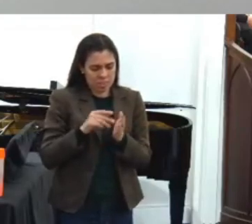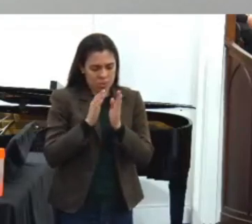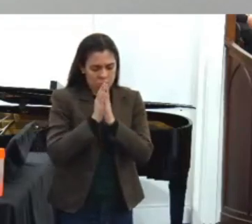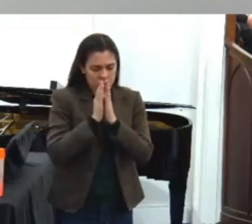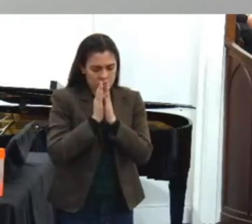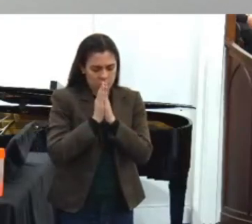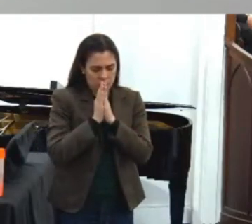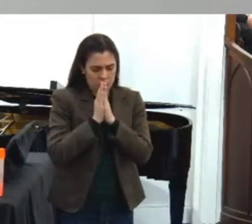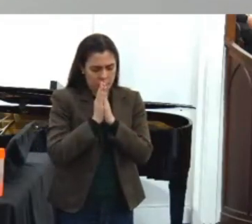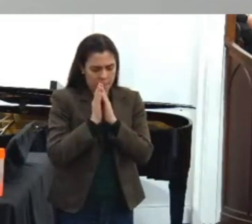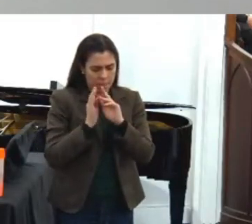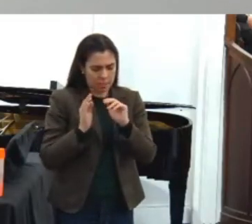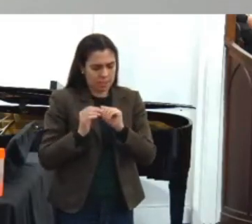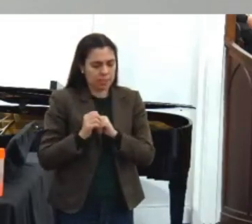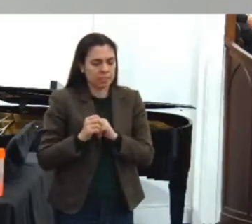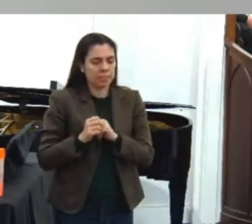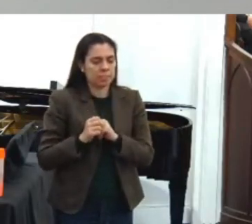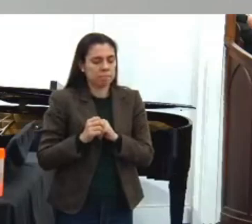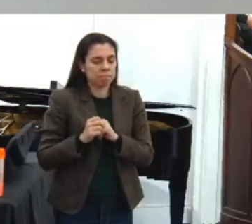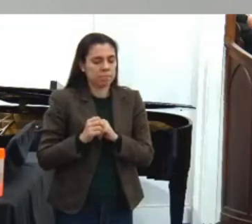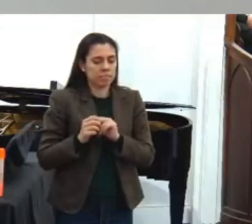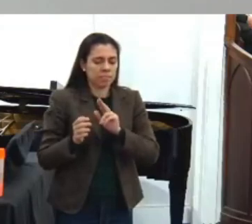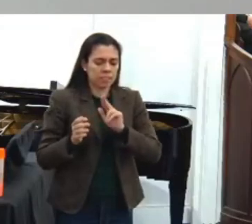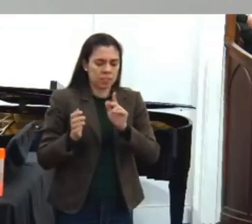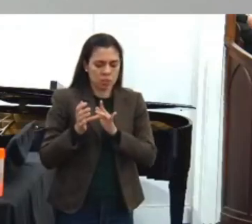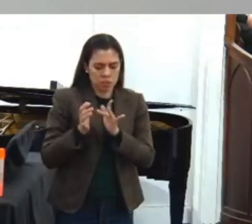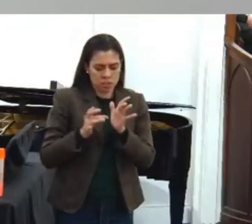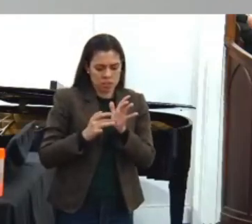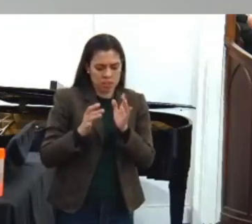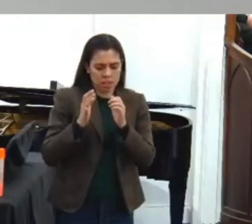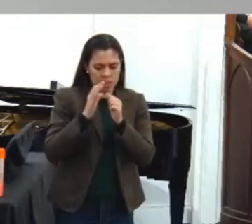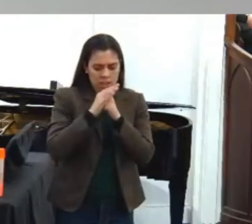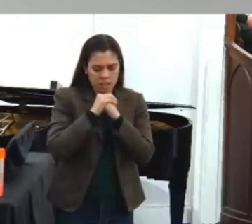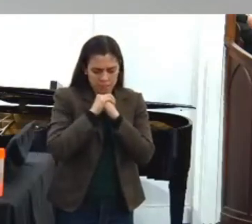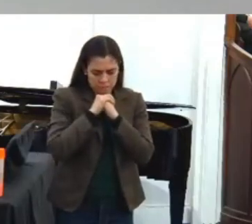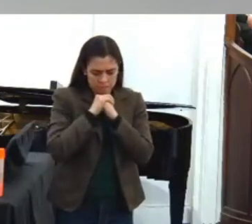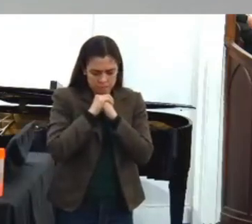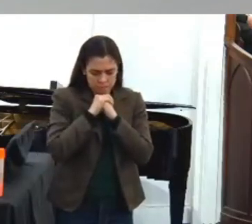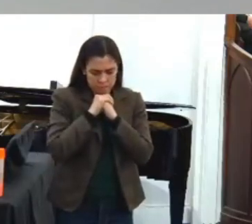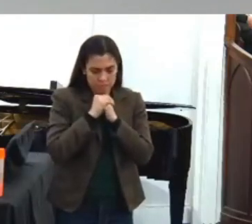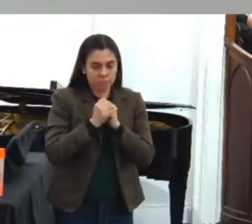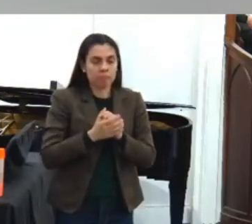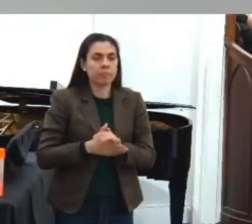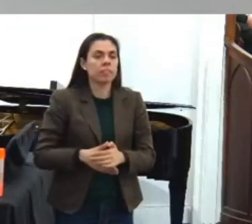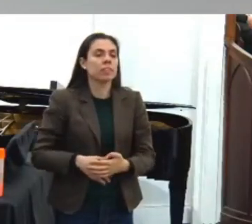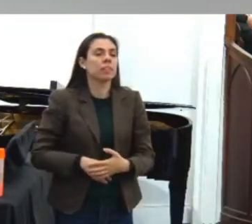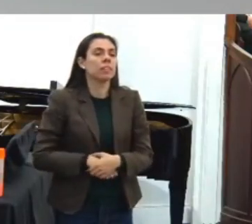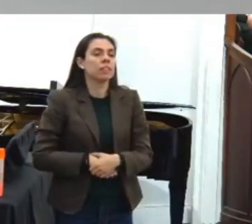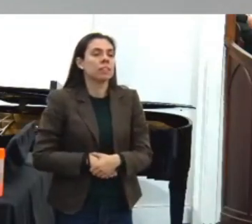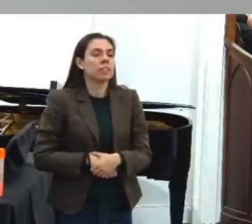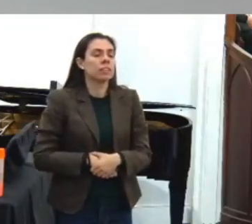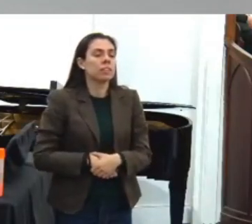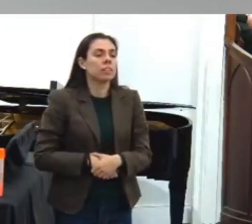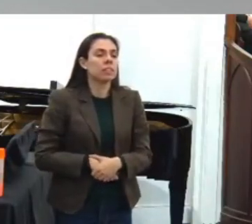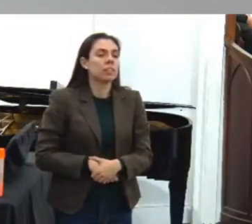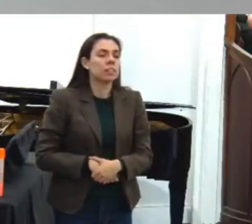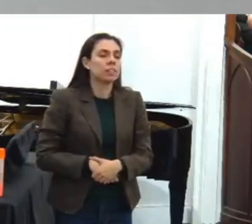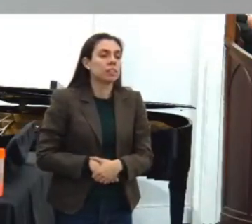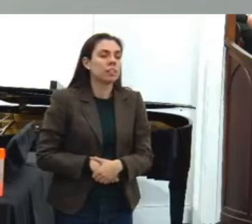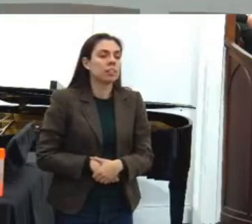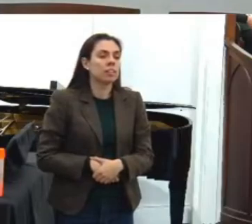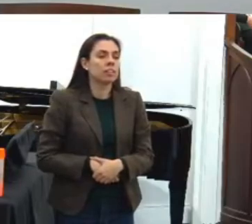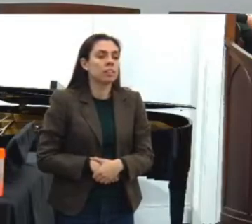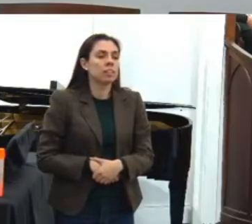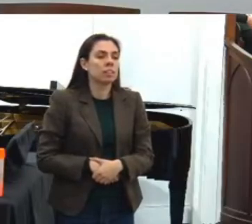Essa é a nossa oração, Pai, e nós a fazemos no nome de Jesus. Amém. Meus irmãos,